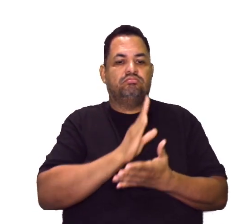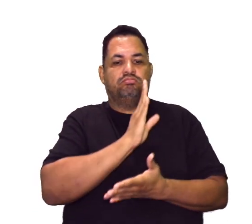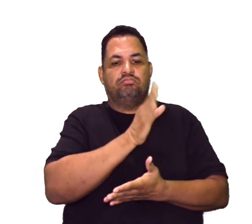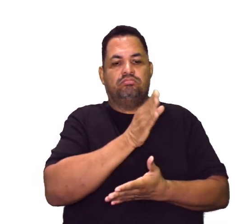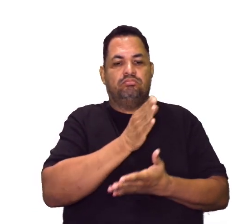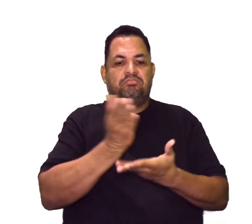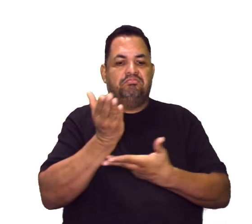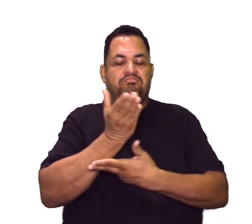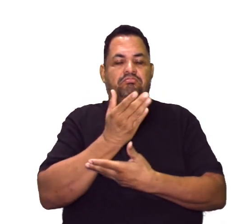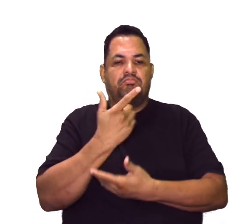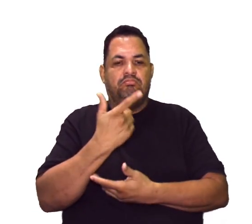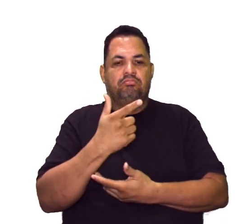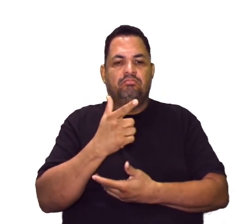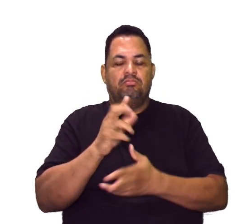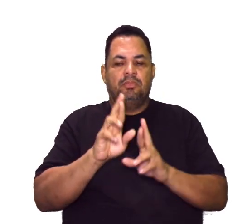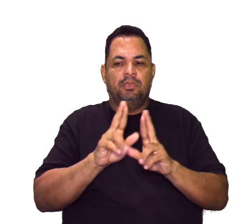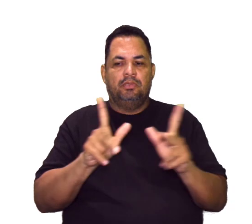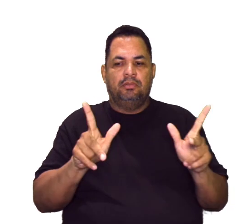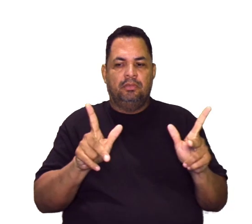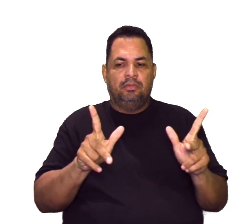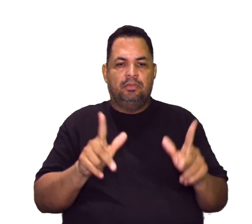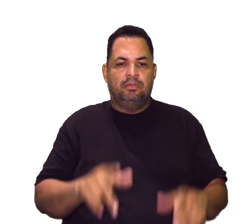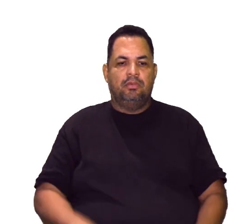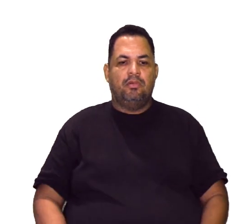elas, ok? Não existe diferença.